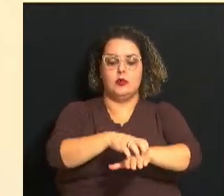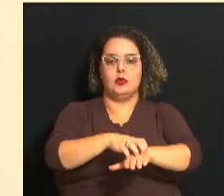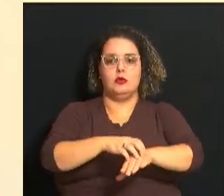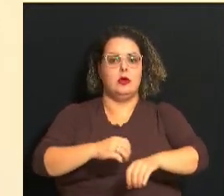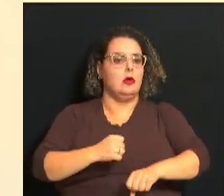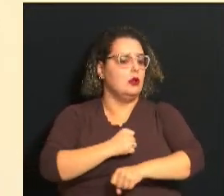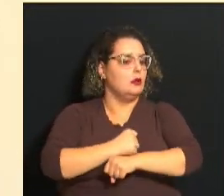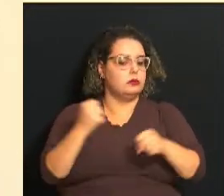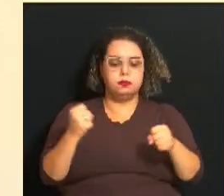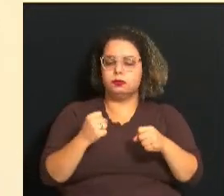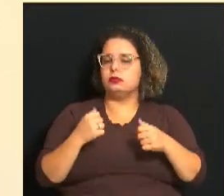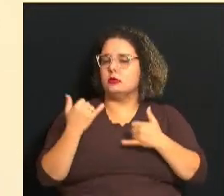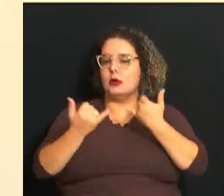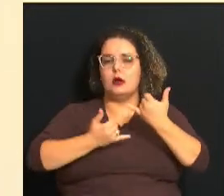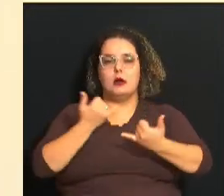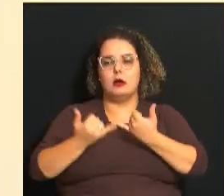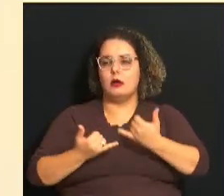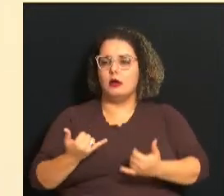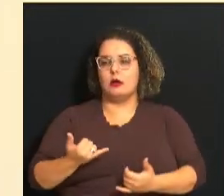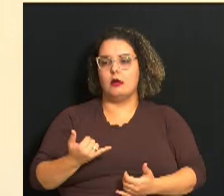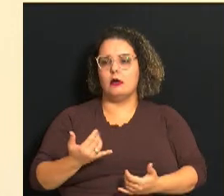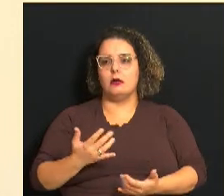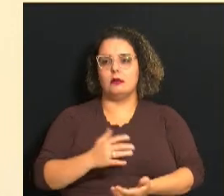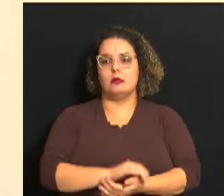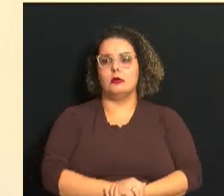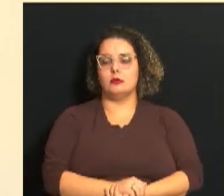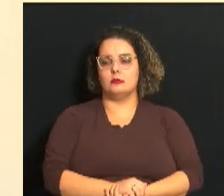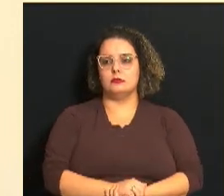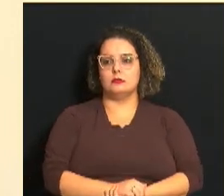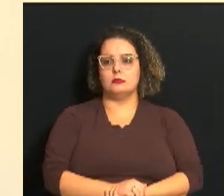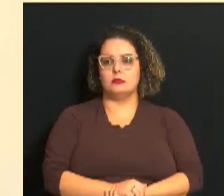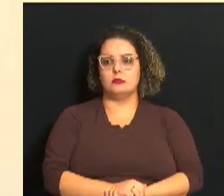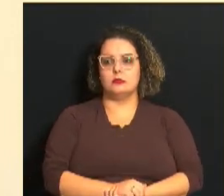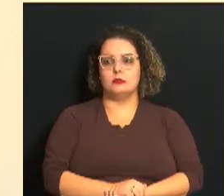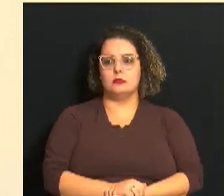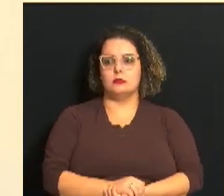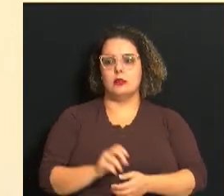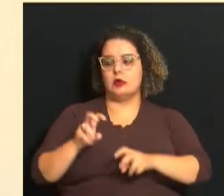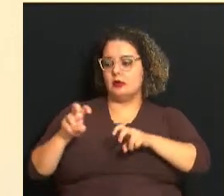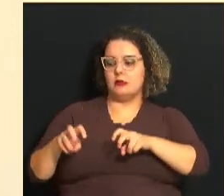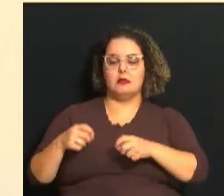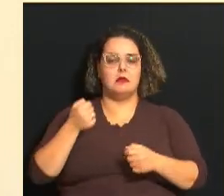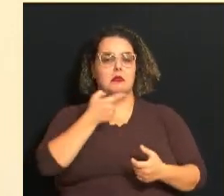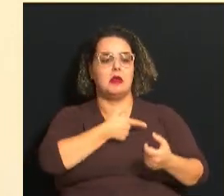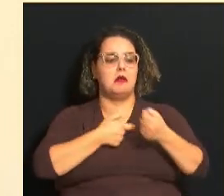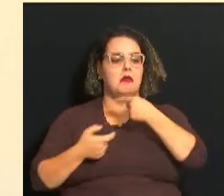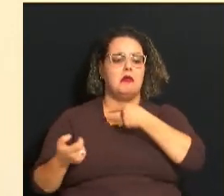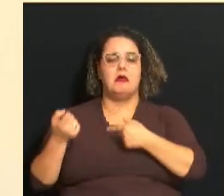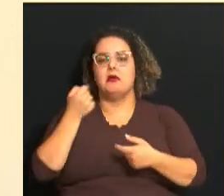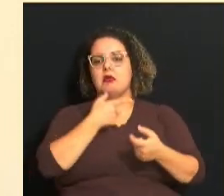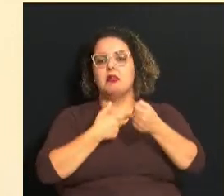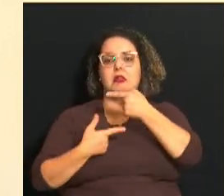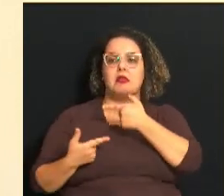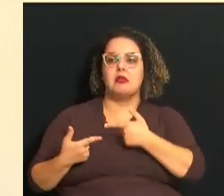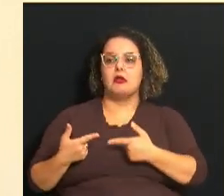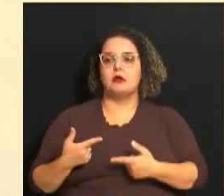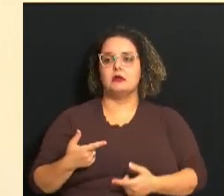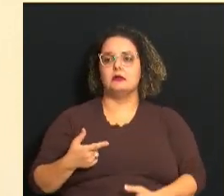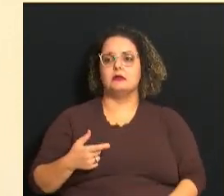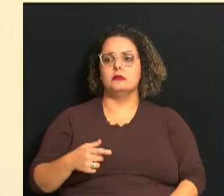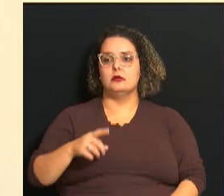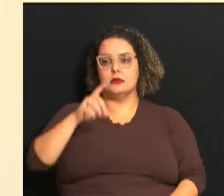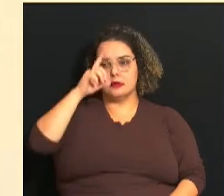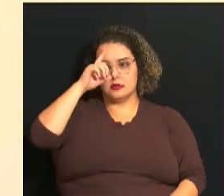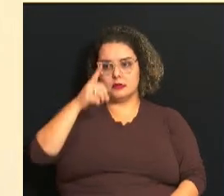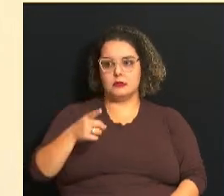suportando as brincadeiras à as ninguém ou não sentava do lado eu ficava fazendo piadinha no exame ele então decide ir para